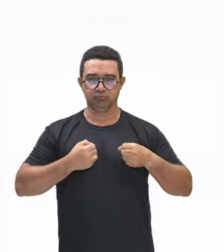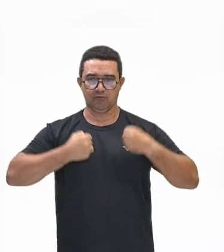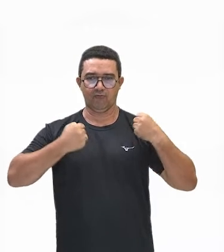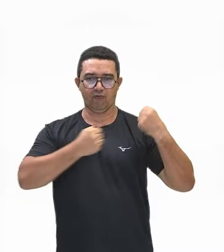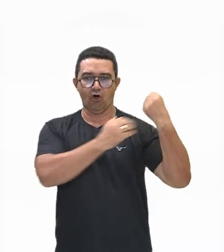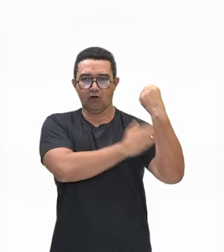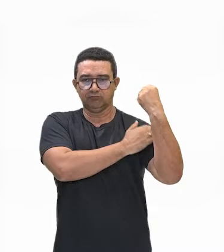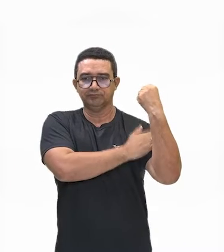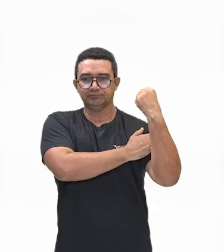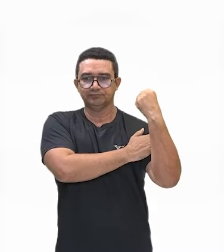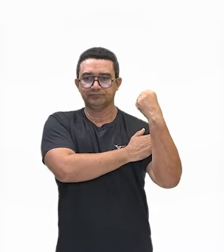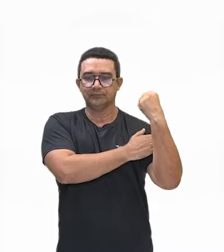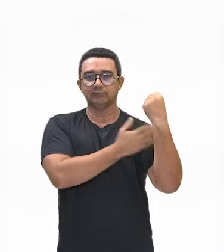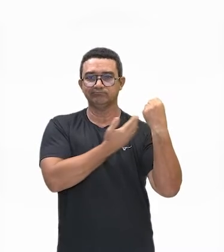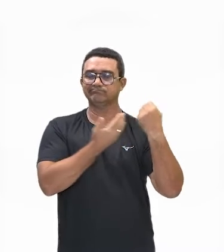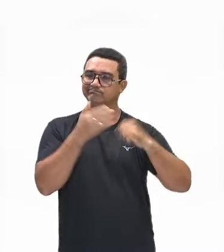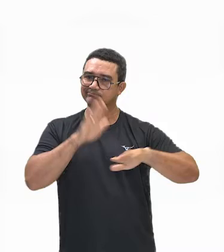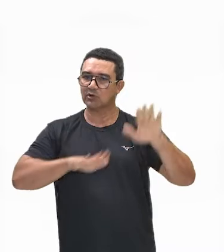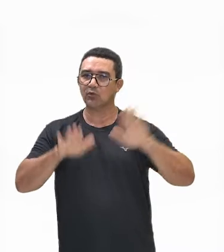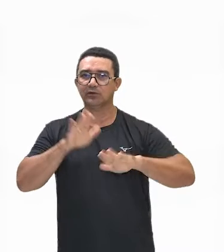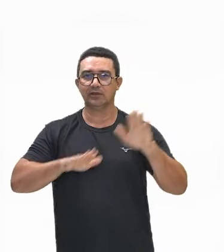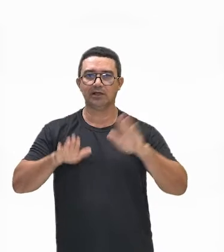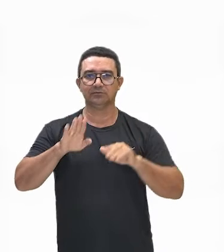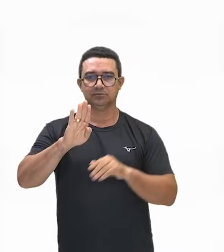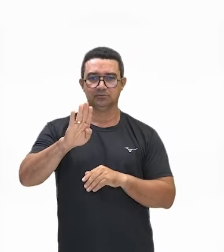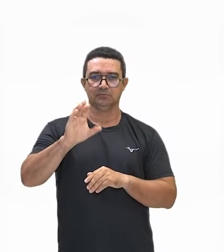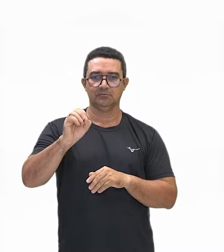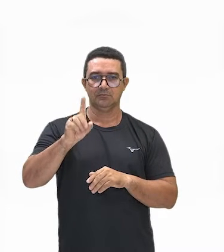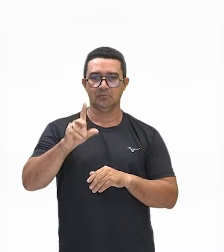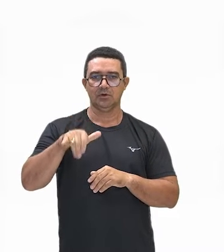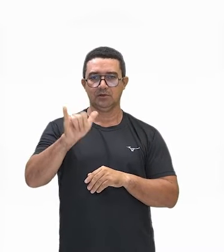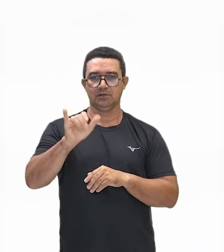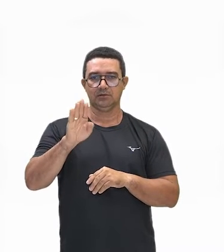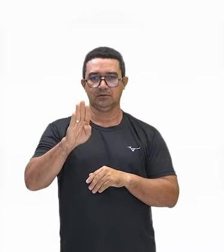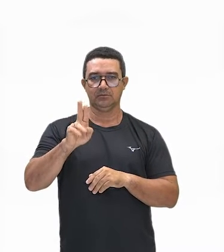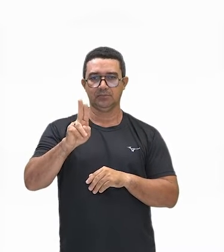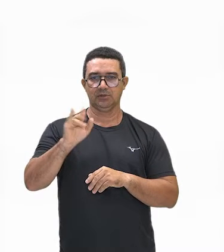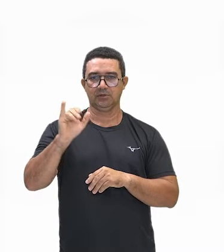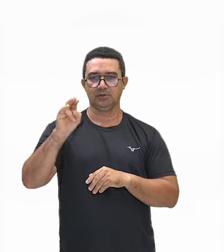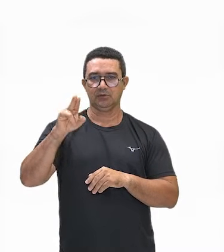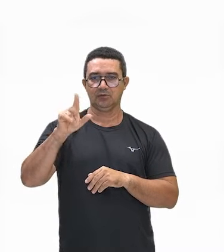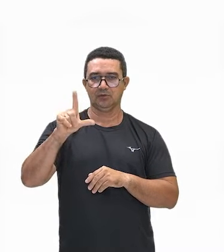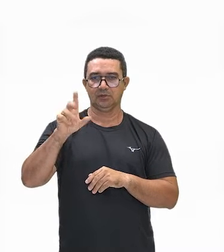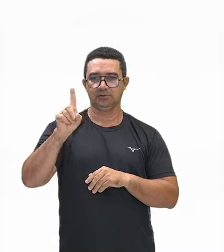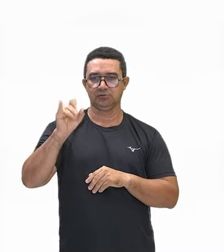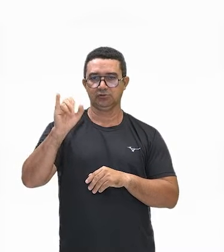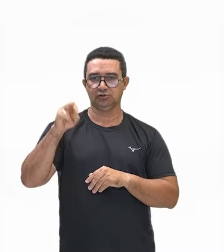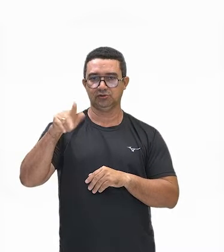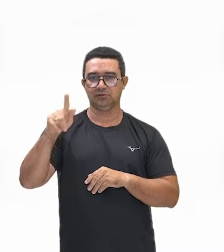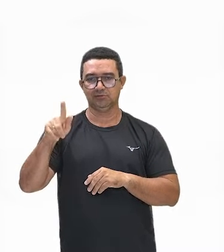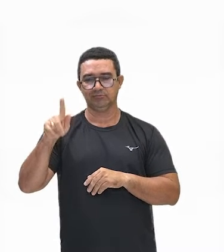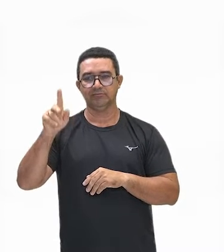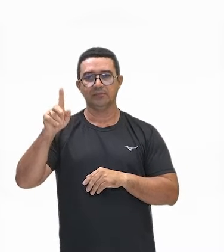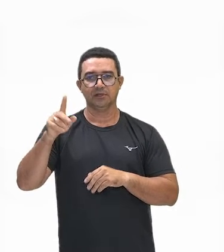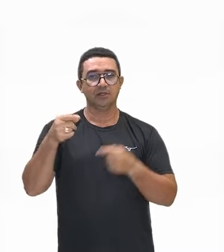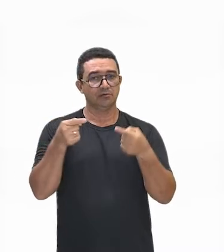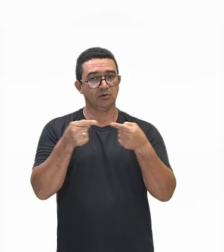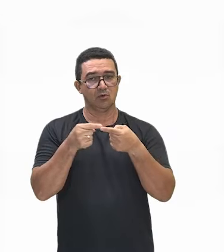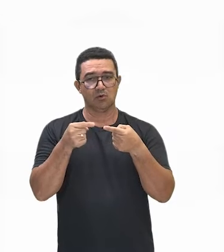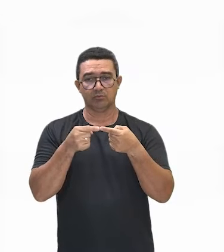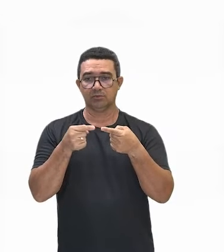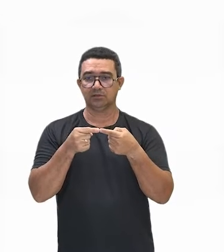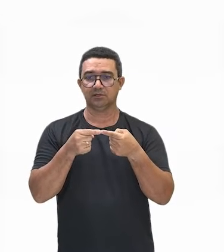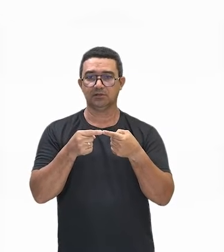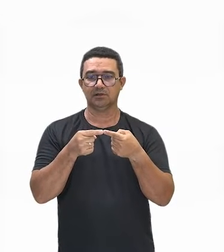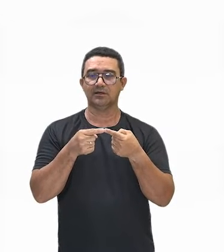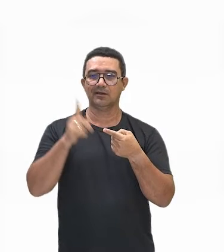risk. Produtos relacionados ao bodybuilding, né, que é musculação, podem ser um risco. Então,